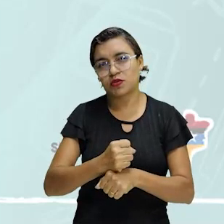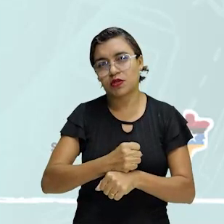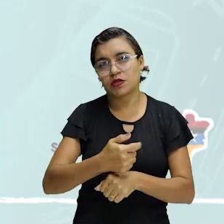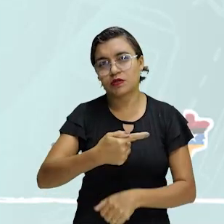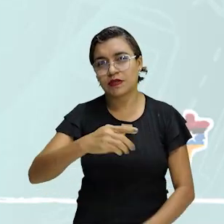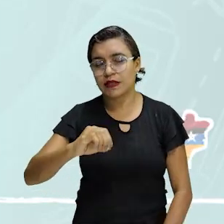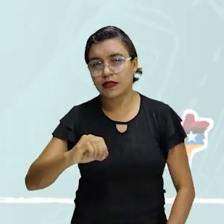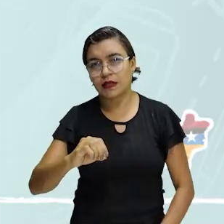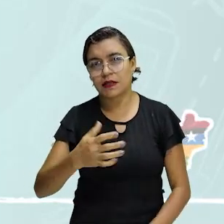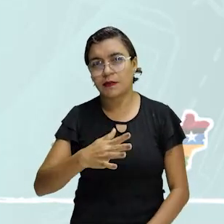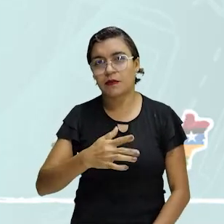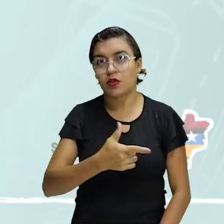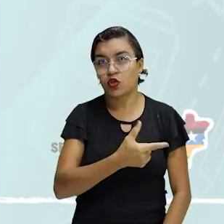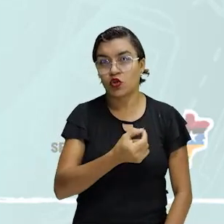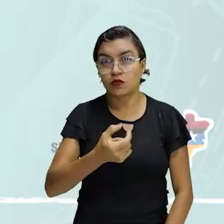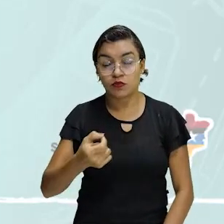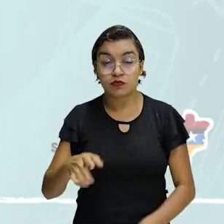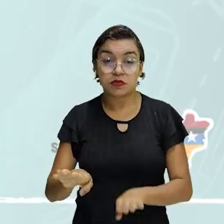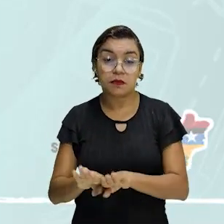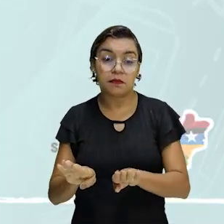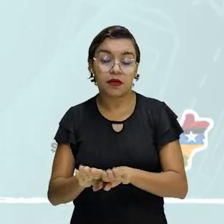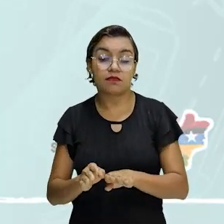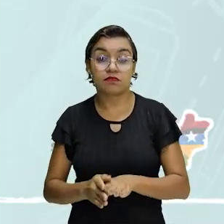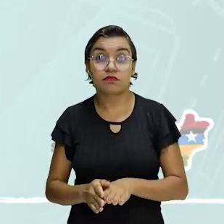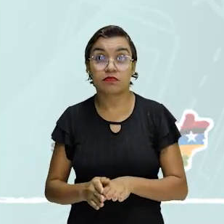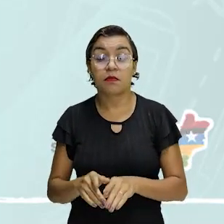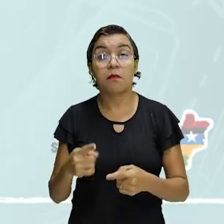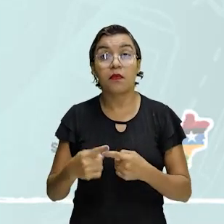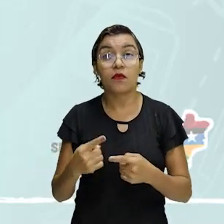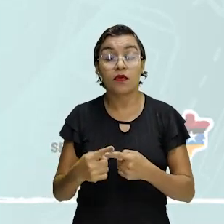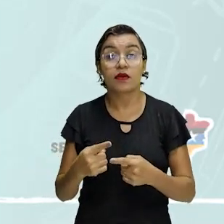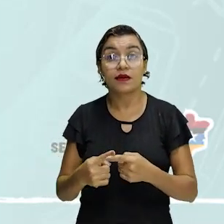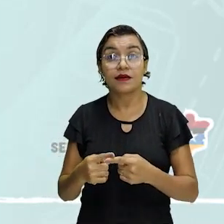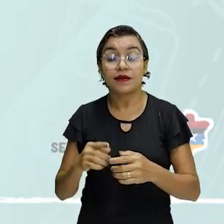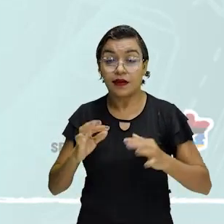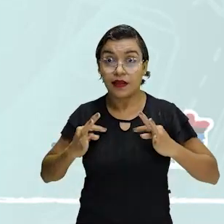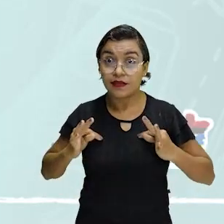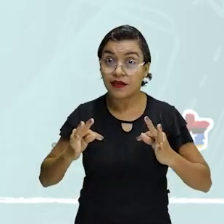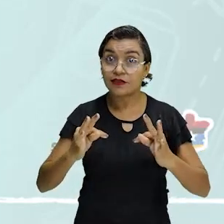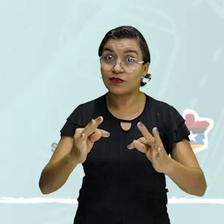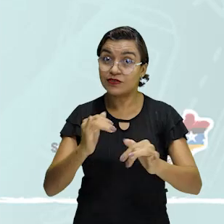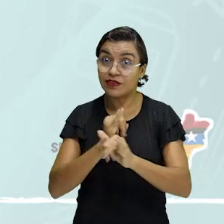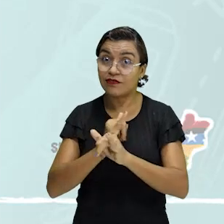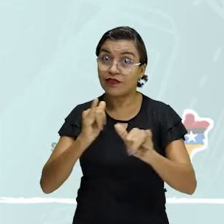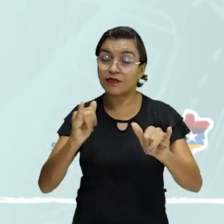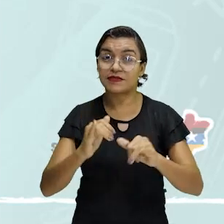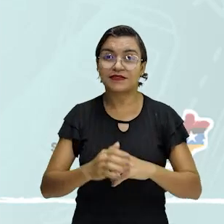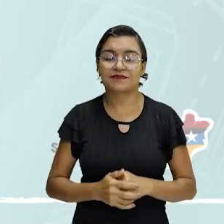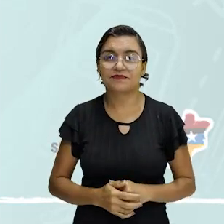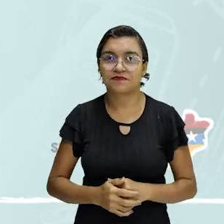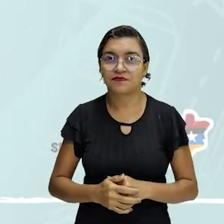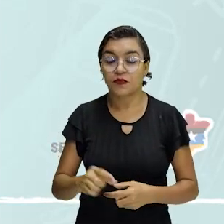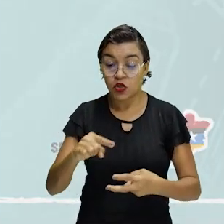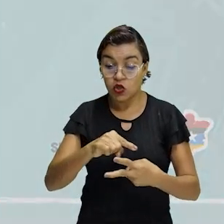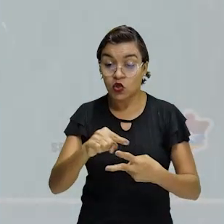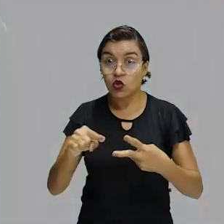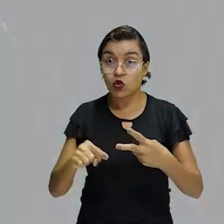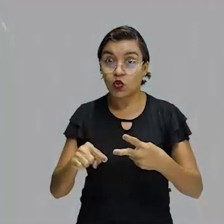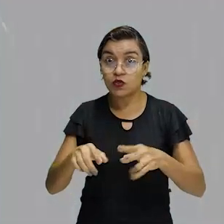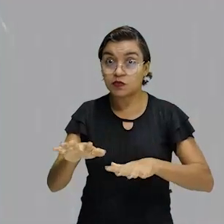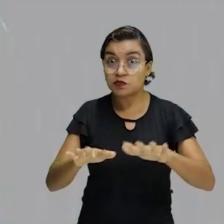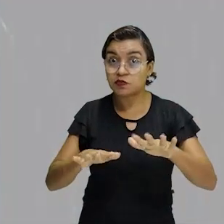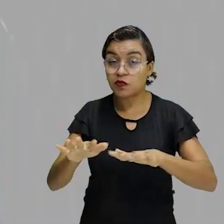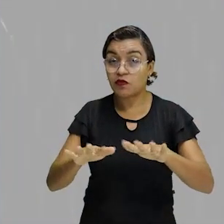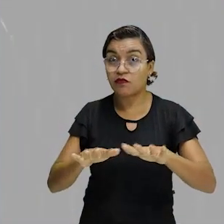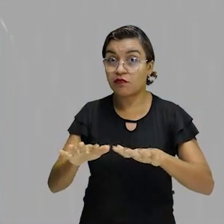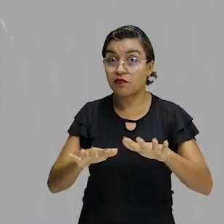2000 ganharam uma repercussão maior. Por quê? Por conta da tecnologia de informação. Eu vou citar dois movimentos